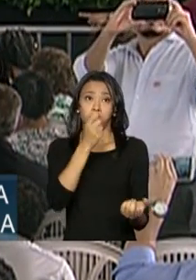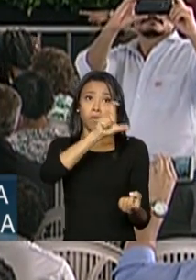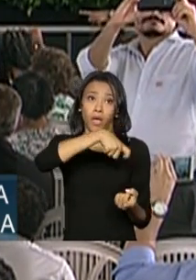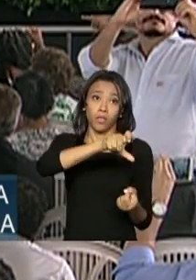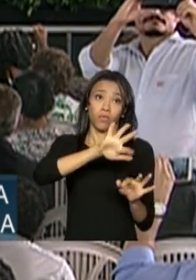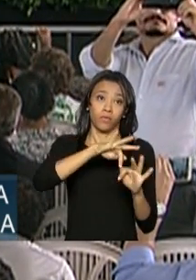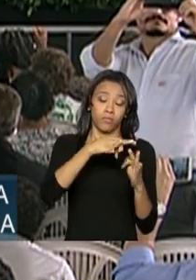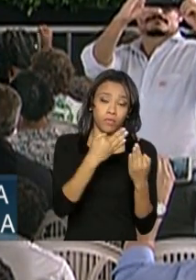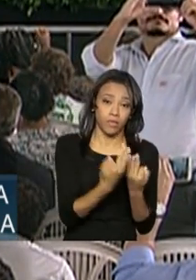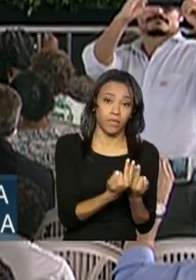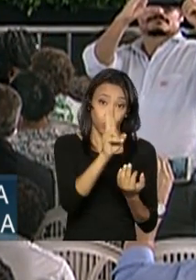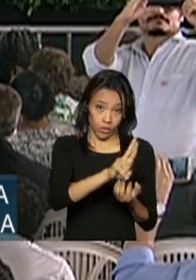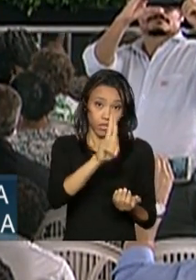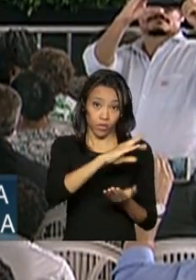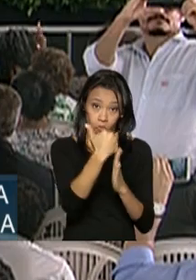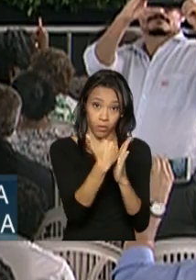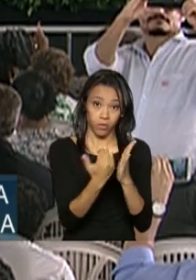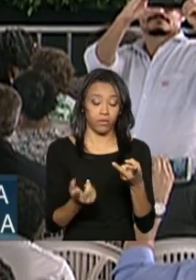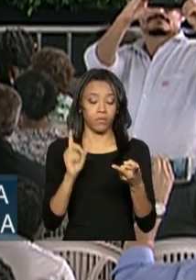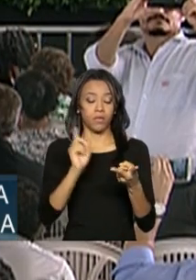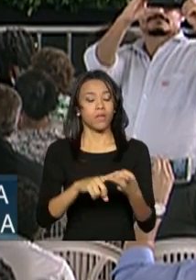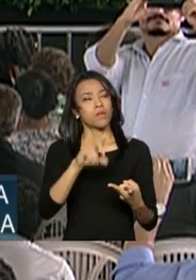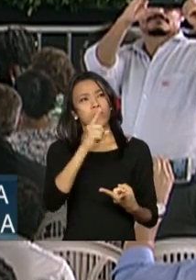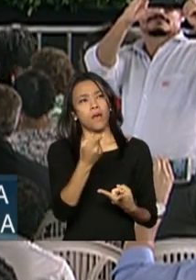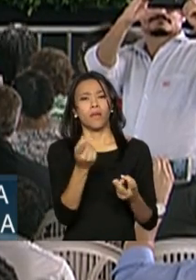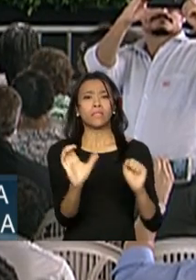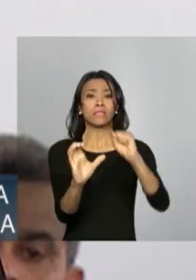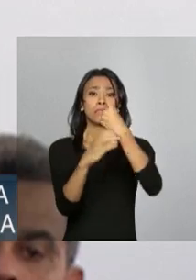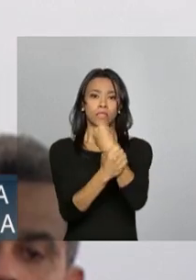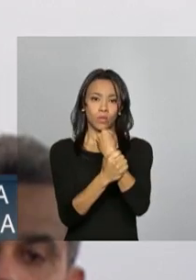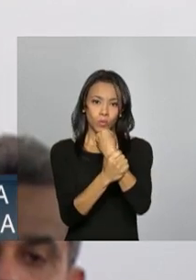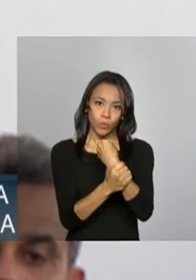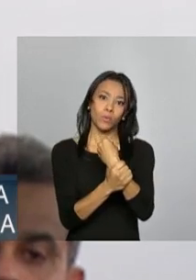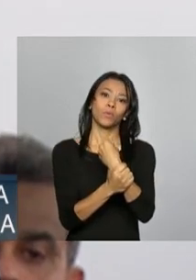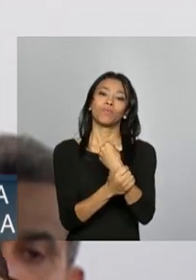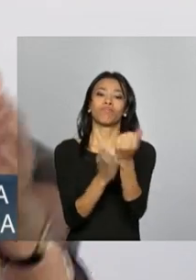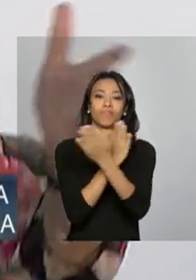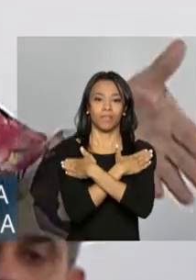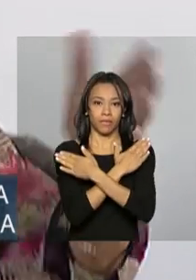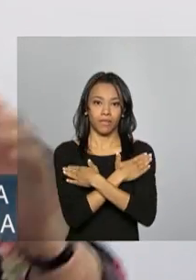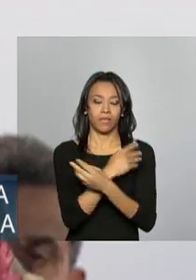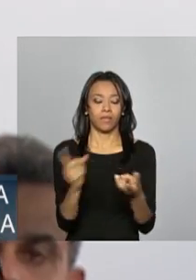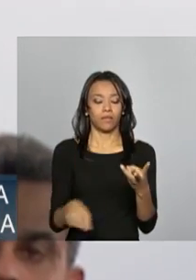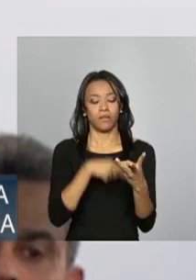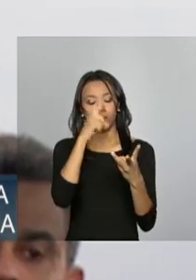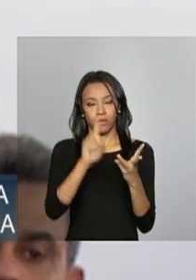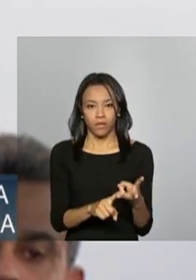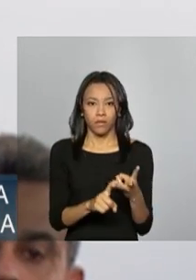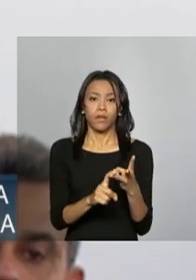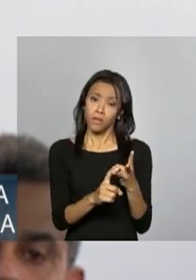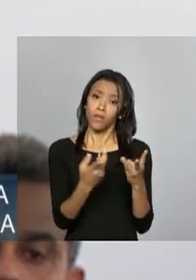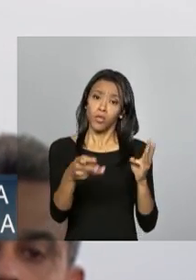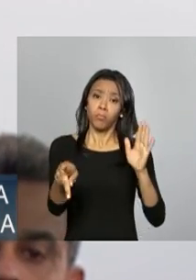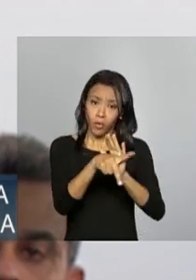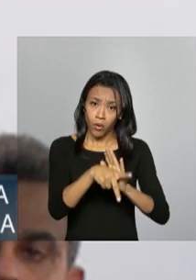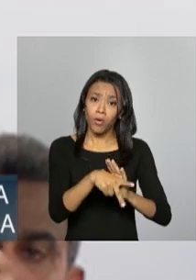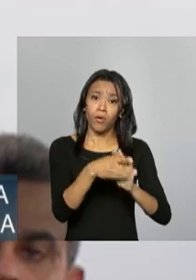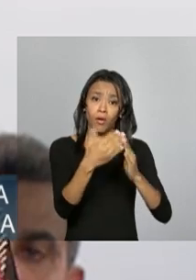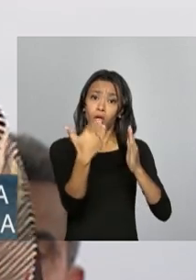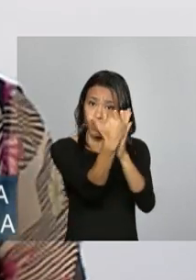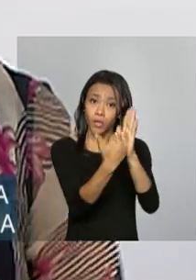Família, seja seguro-desemprego, seja o próprio Minha Casa Minha Vida.